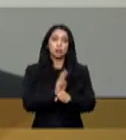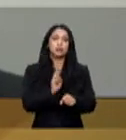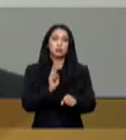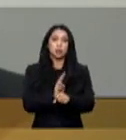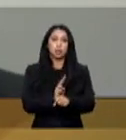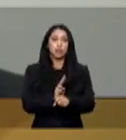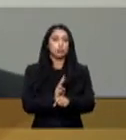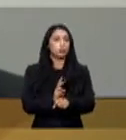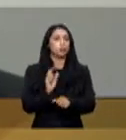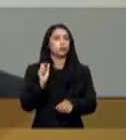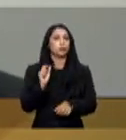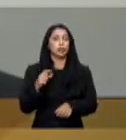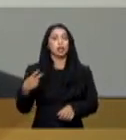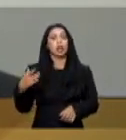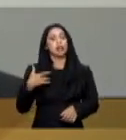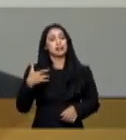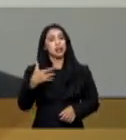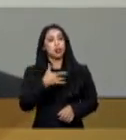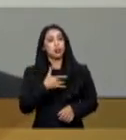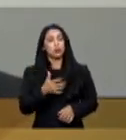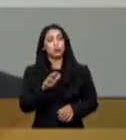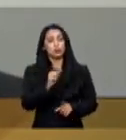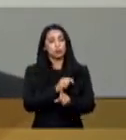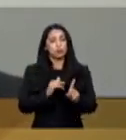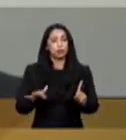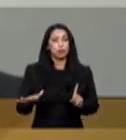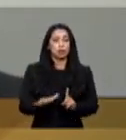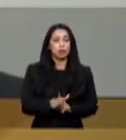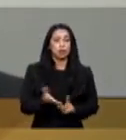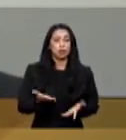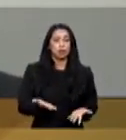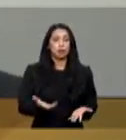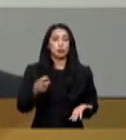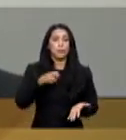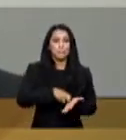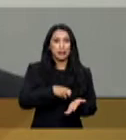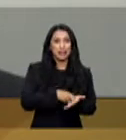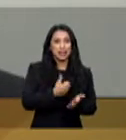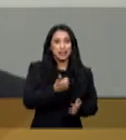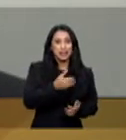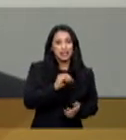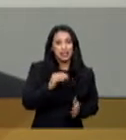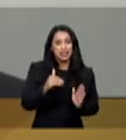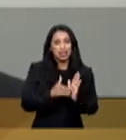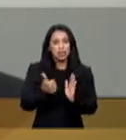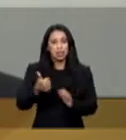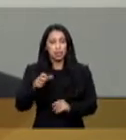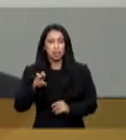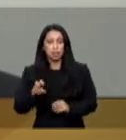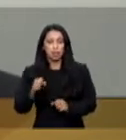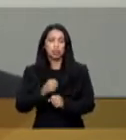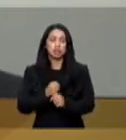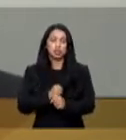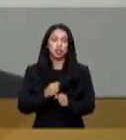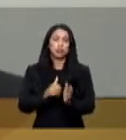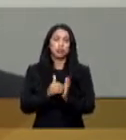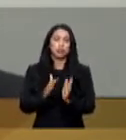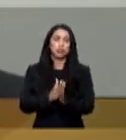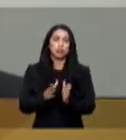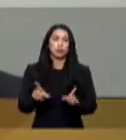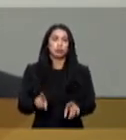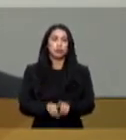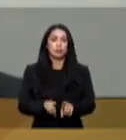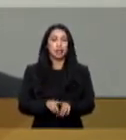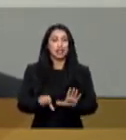pública. O legislador considera crime punido com pena de reclusão de 10 a 15 anos, mais multa, e ainda considera como